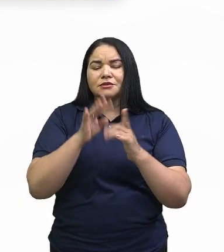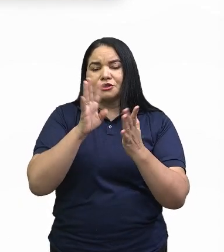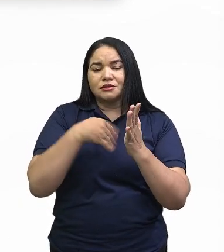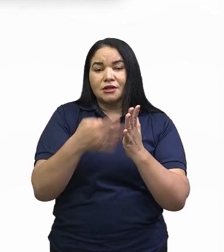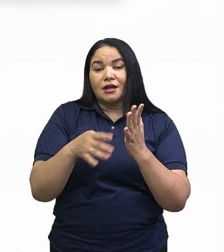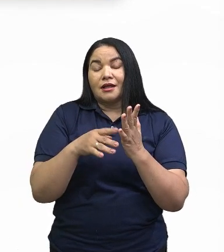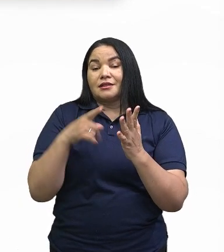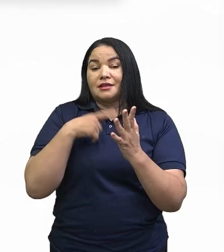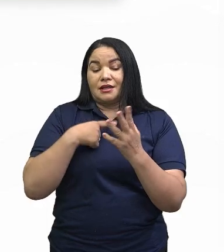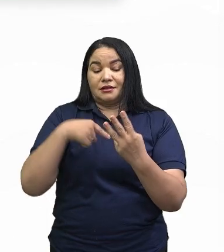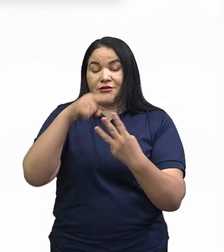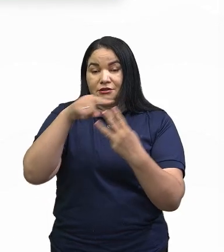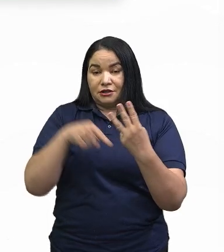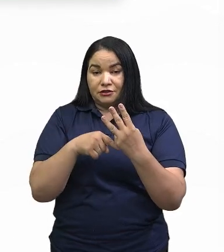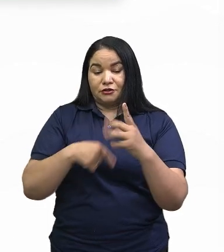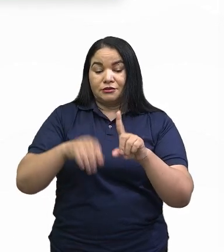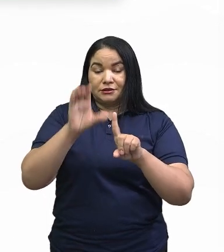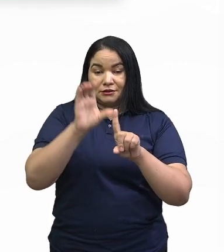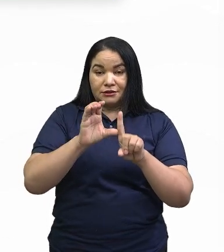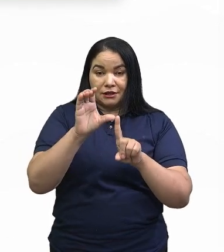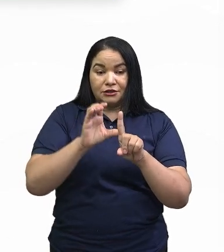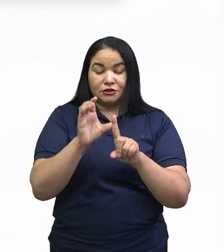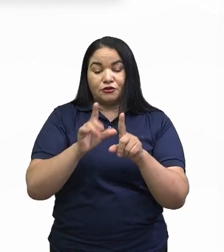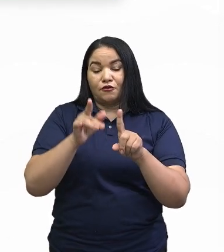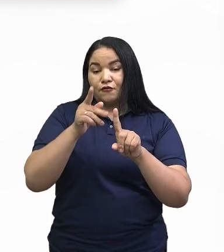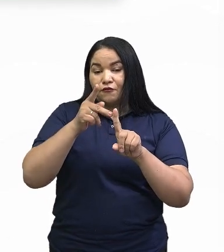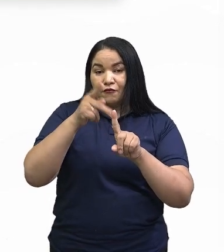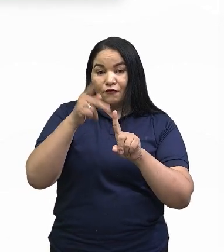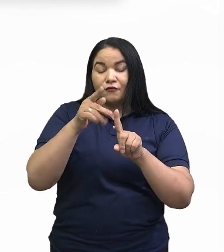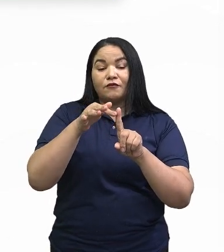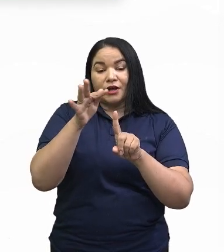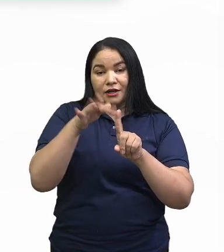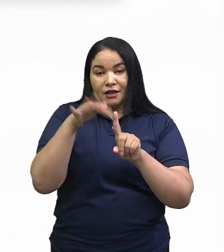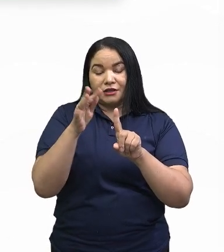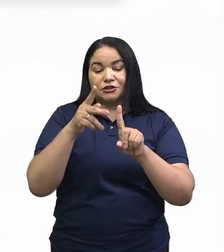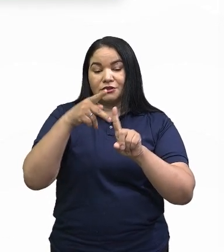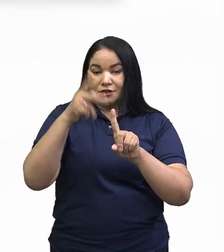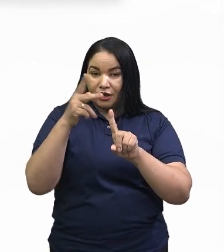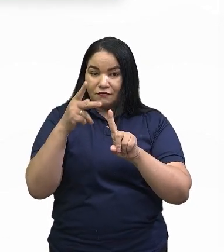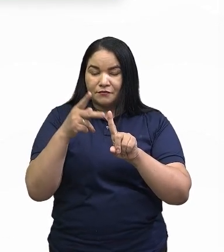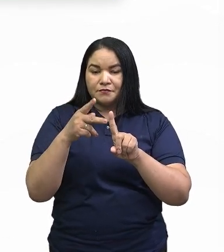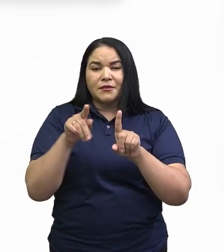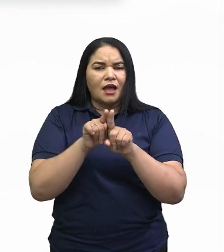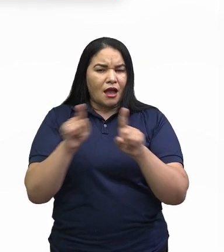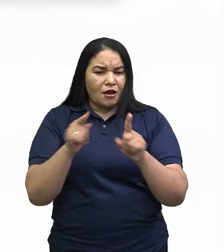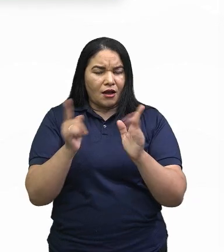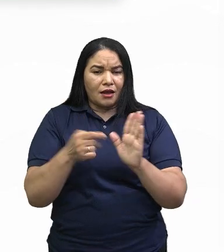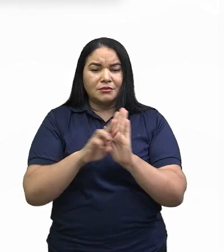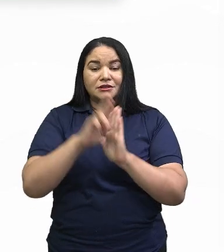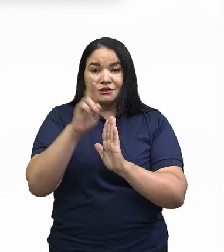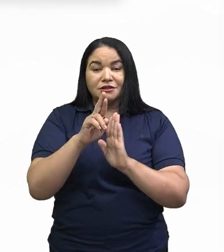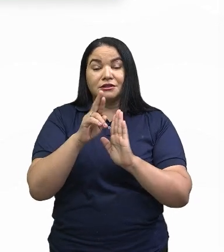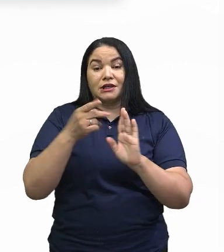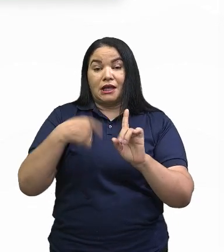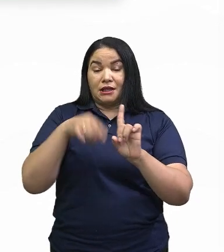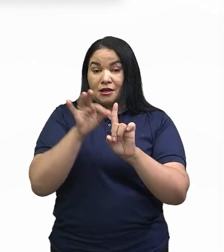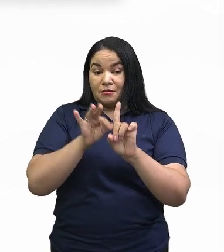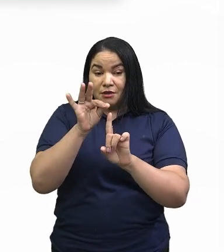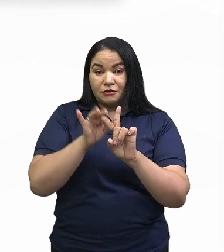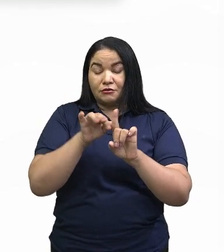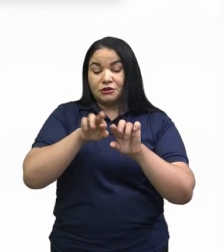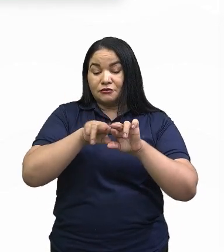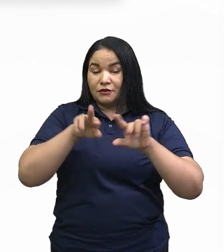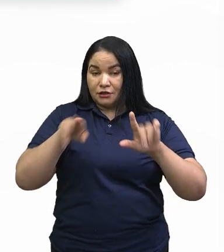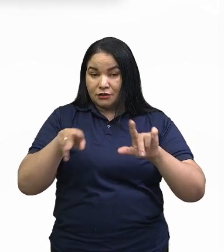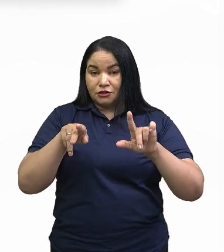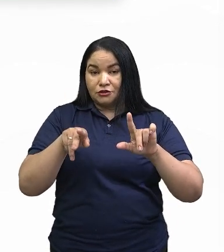tipos: Celsius, Fahrenheit e Kelvin. E elas representam a temperatura em